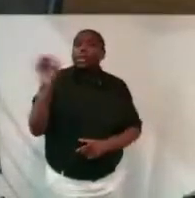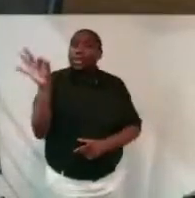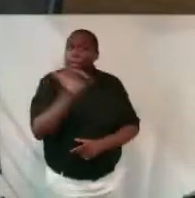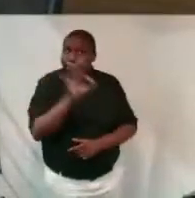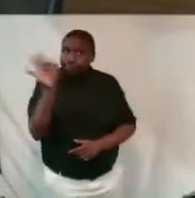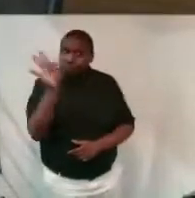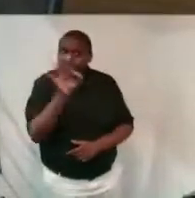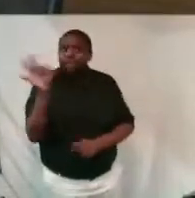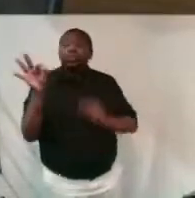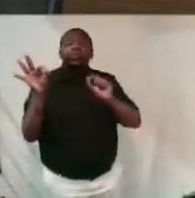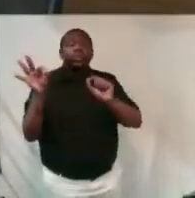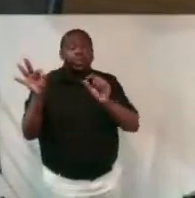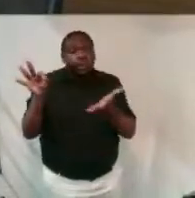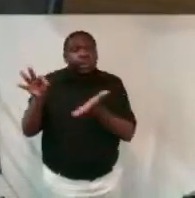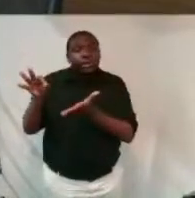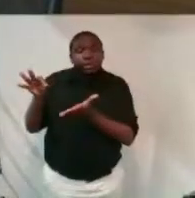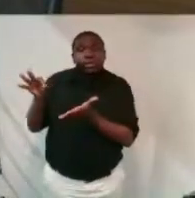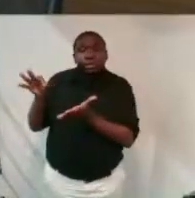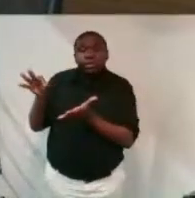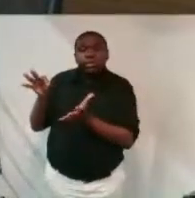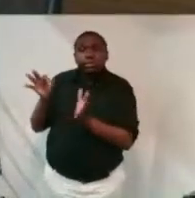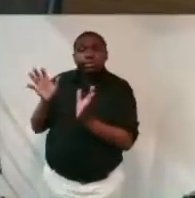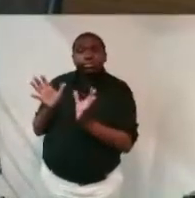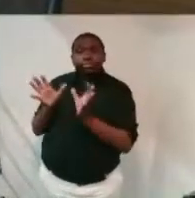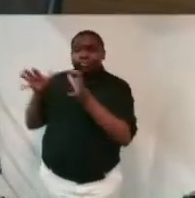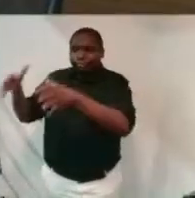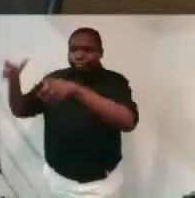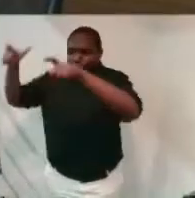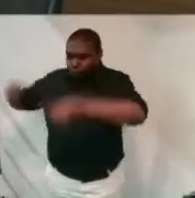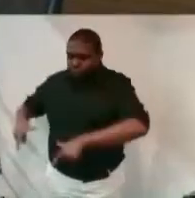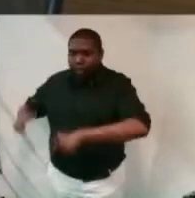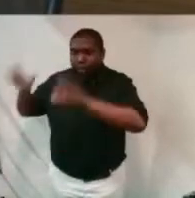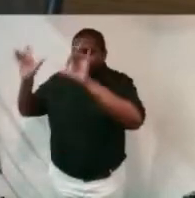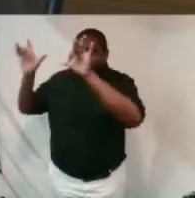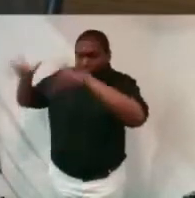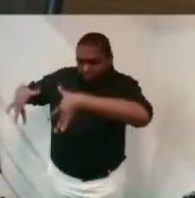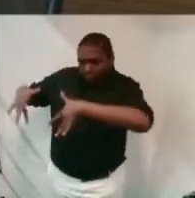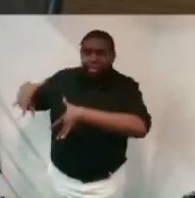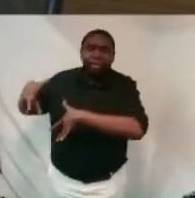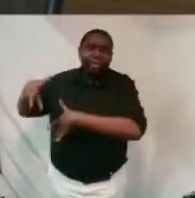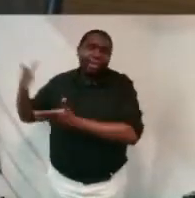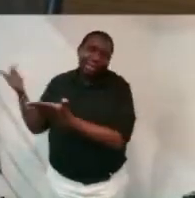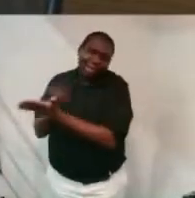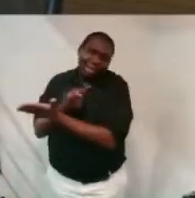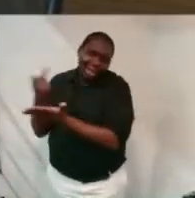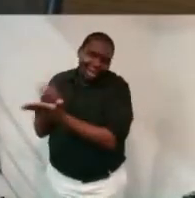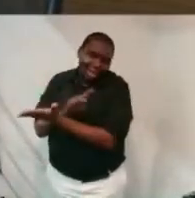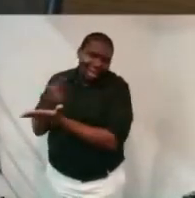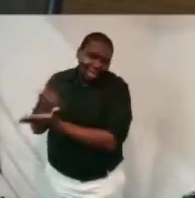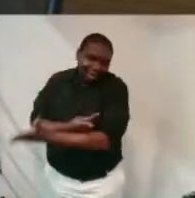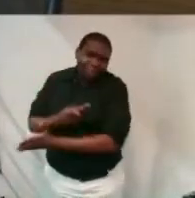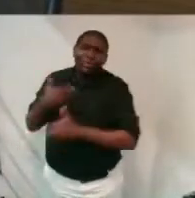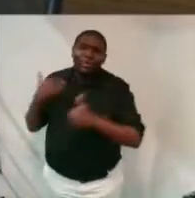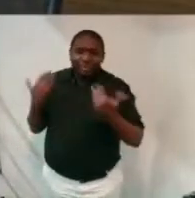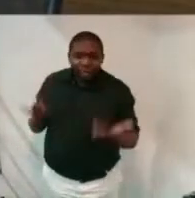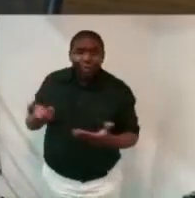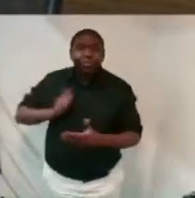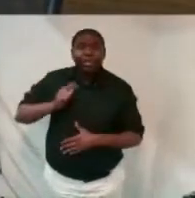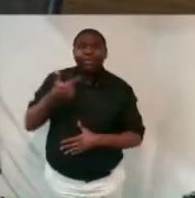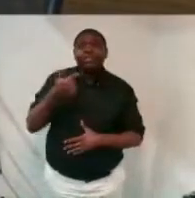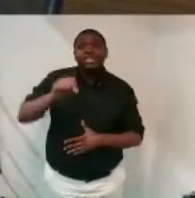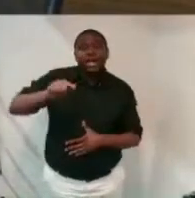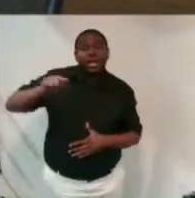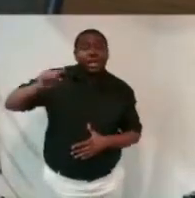quantidade vai para locais de despejo ilegal. Os lixões no Brasil geram 27 milhões de toneladas